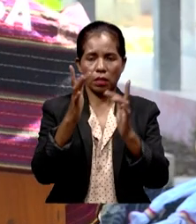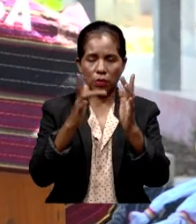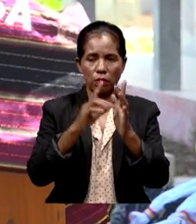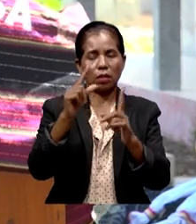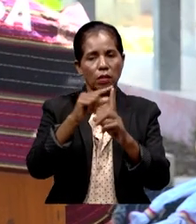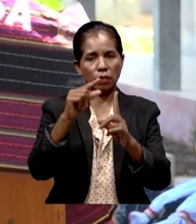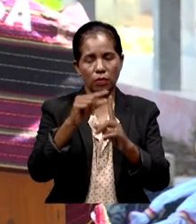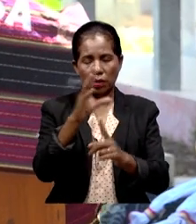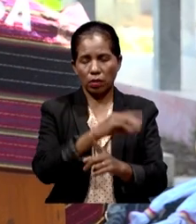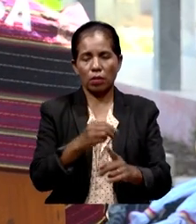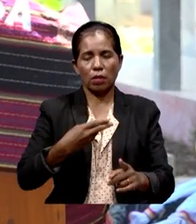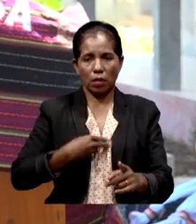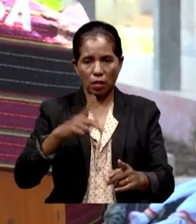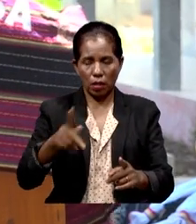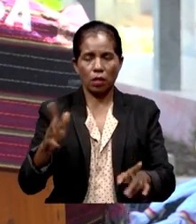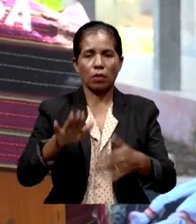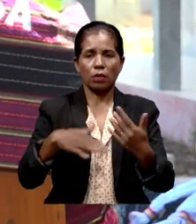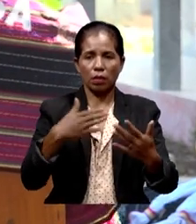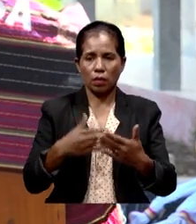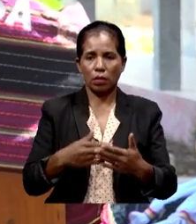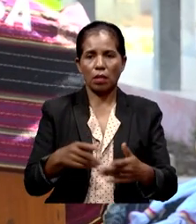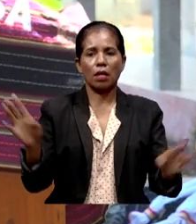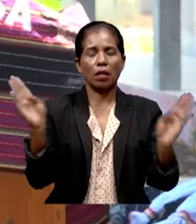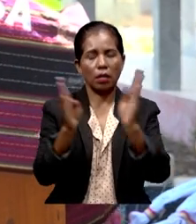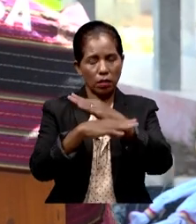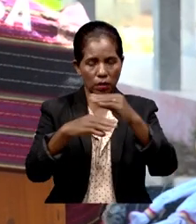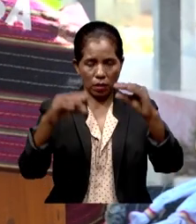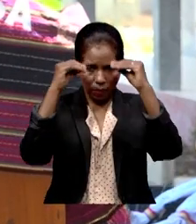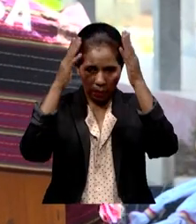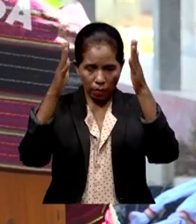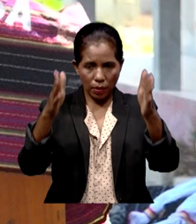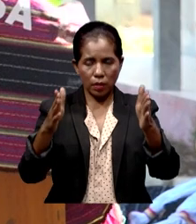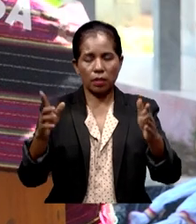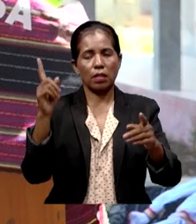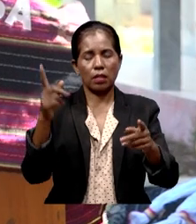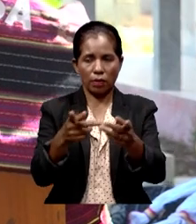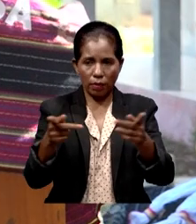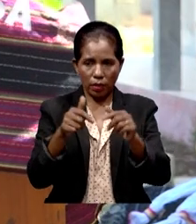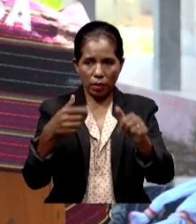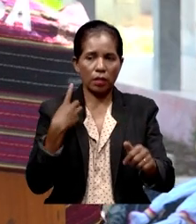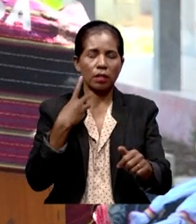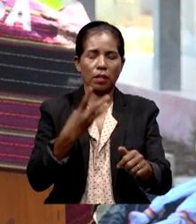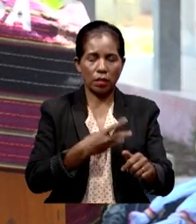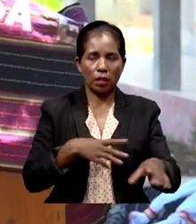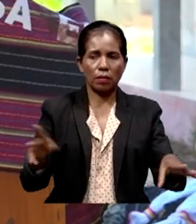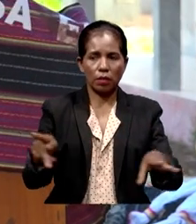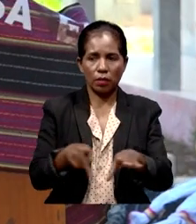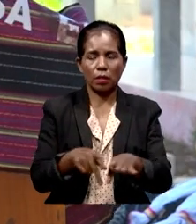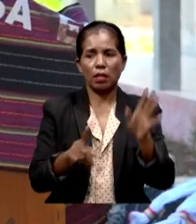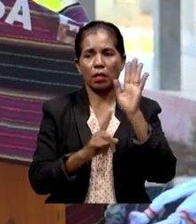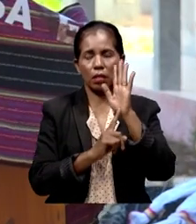hahalo ki atsira. Li diu saia nessa manori nain ia fatin idanen. Kate itanini a presença tem que saia